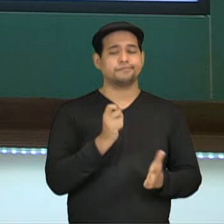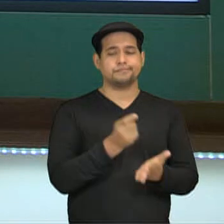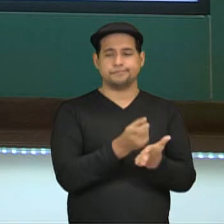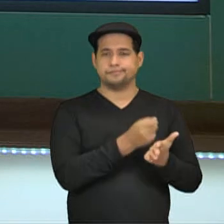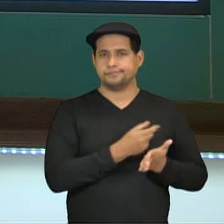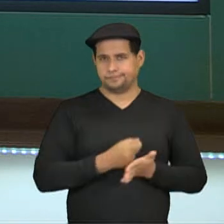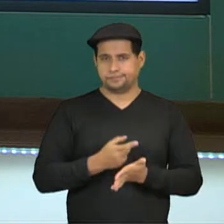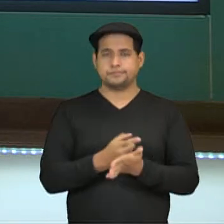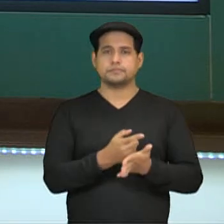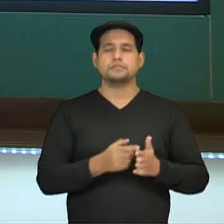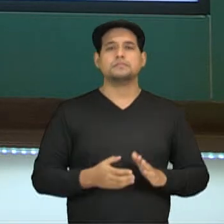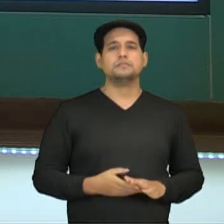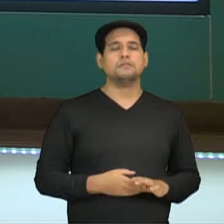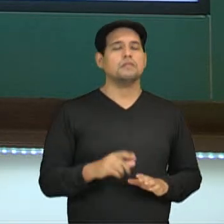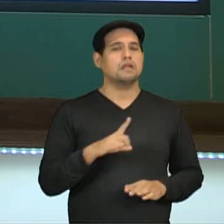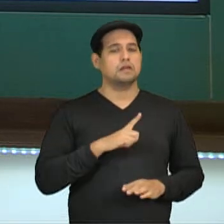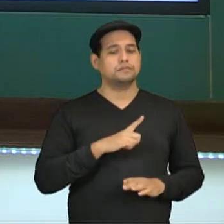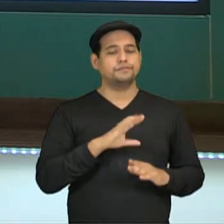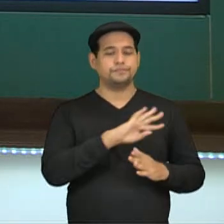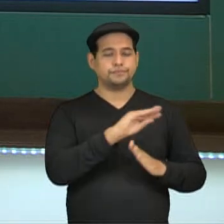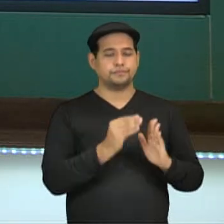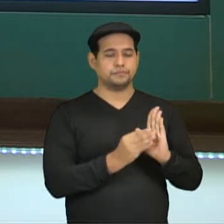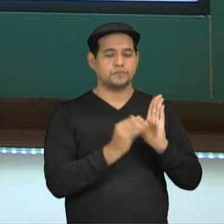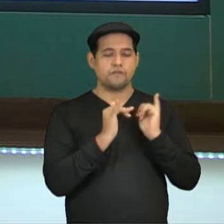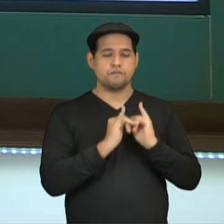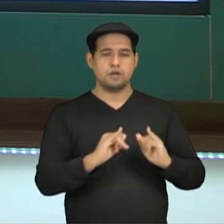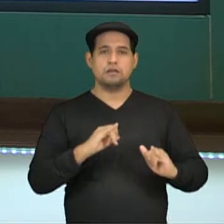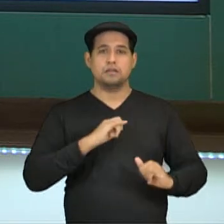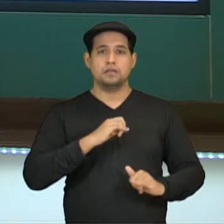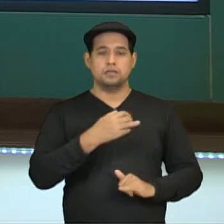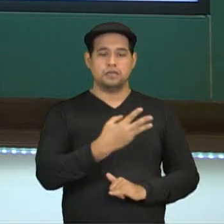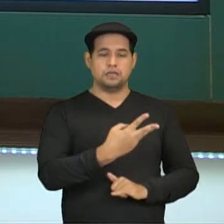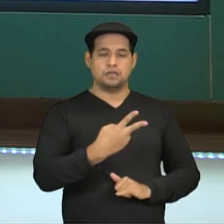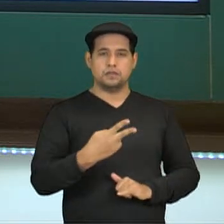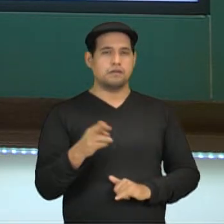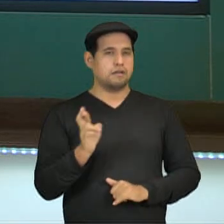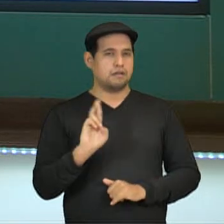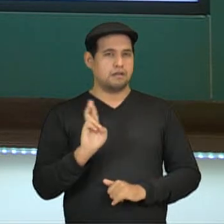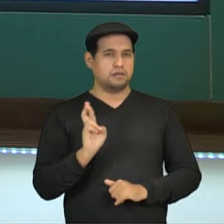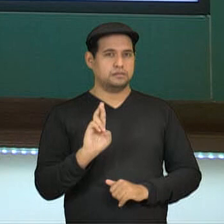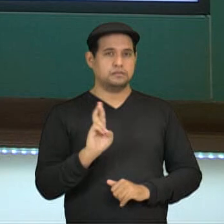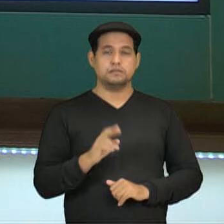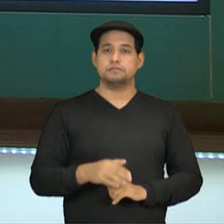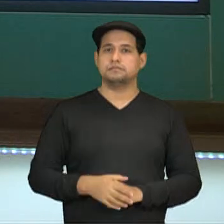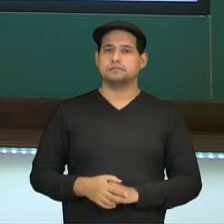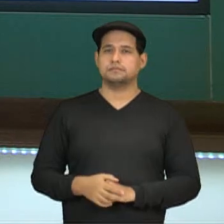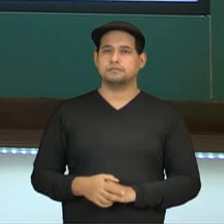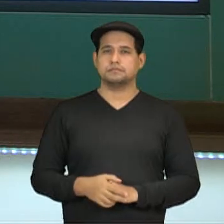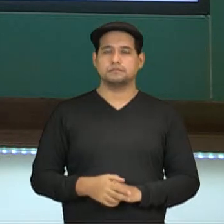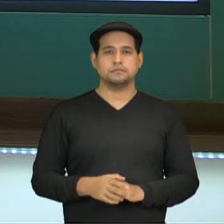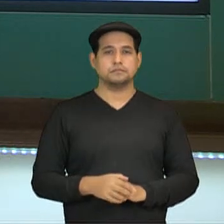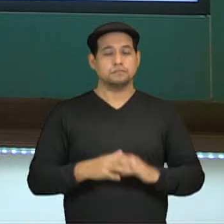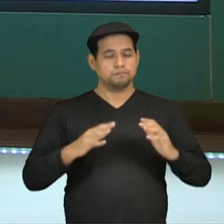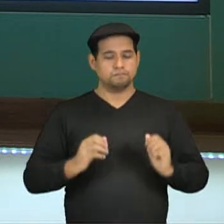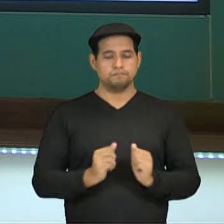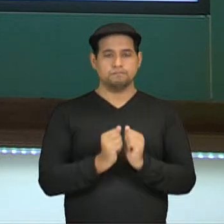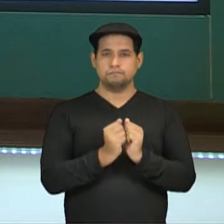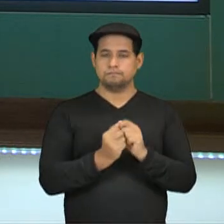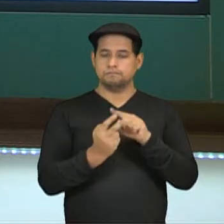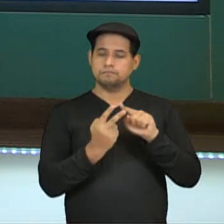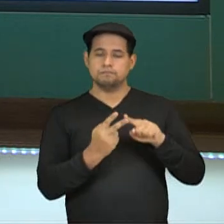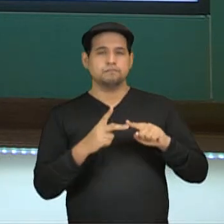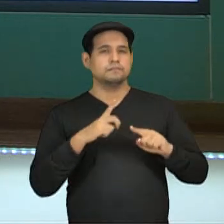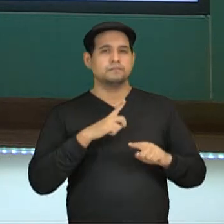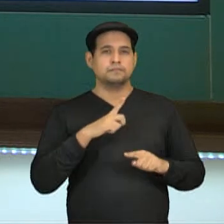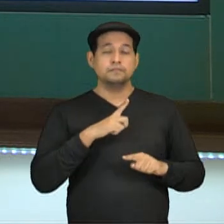condomínio, ok? Então aqui nós inserimos aquela informação de R$ 32 a mais. Então vamos juntar as duas expressões